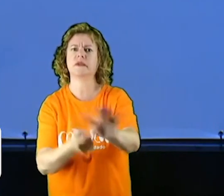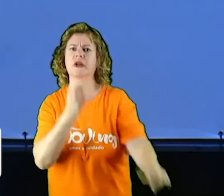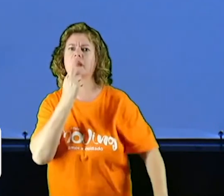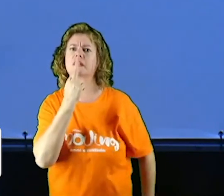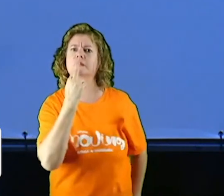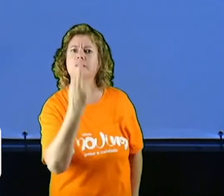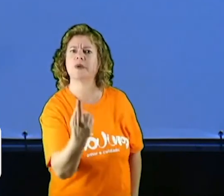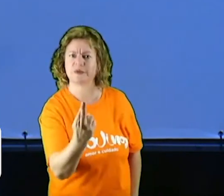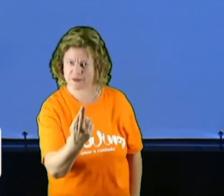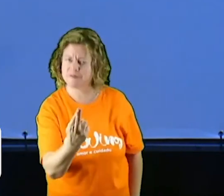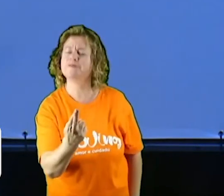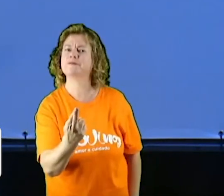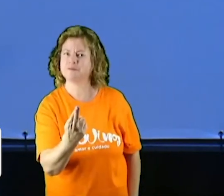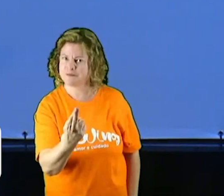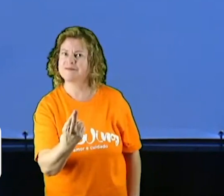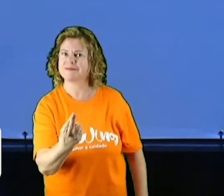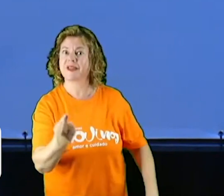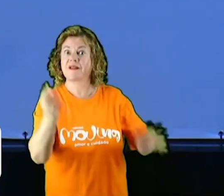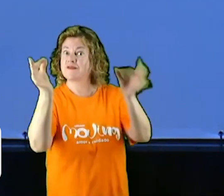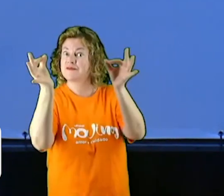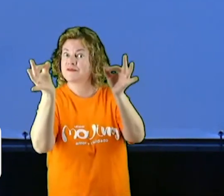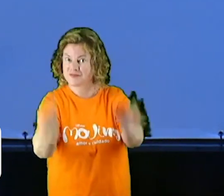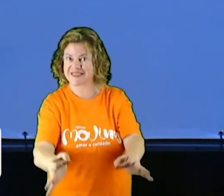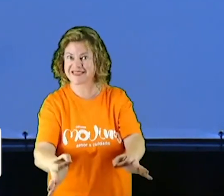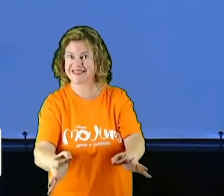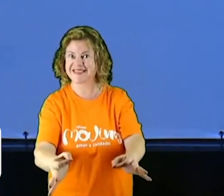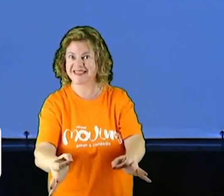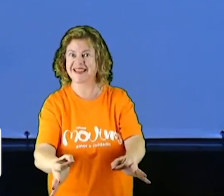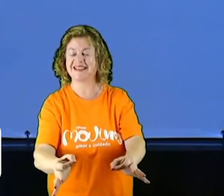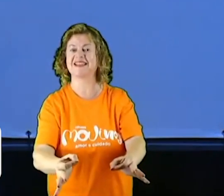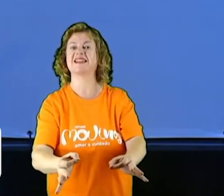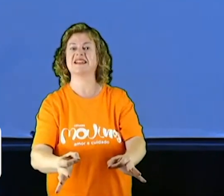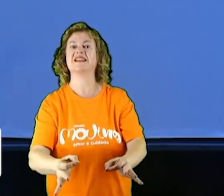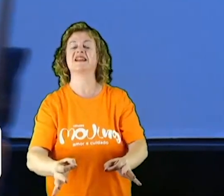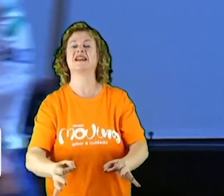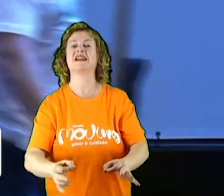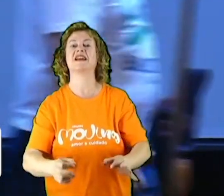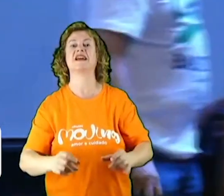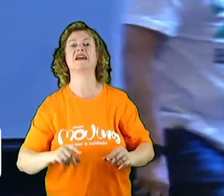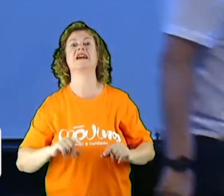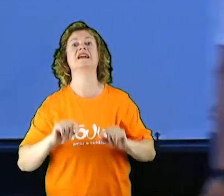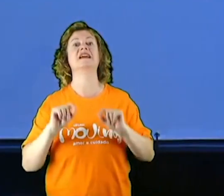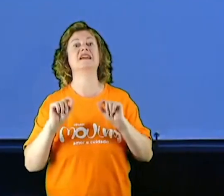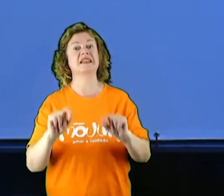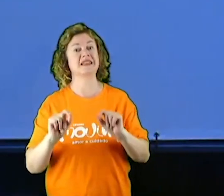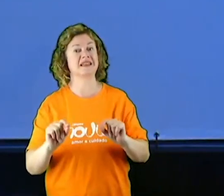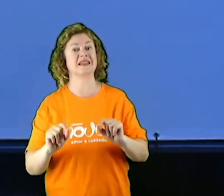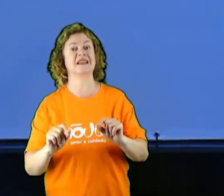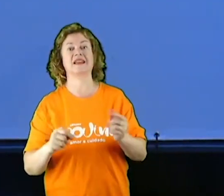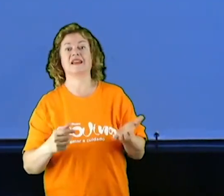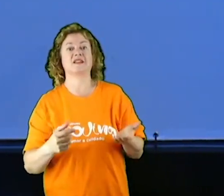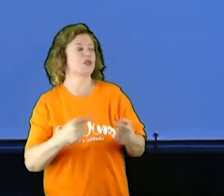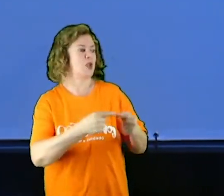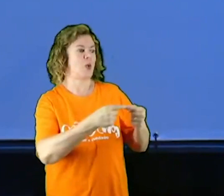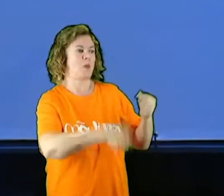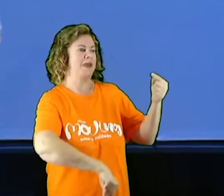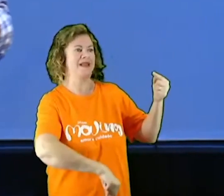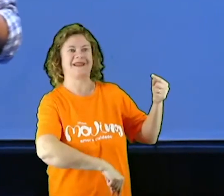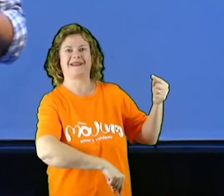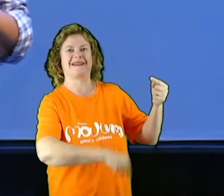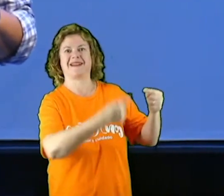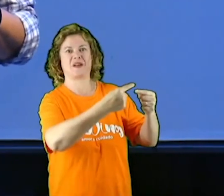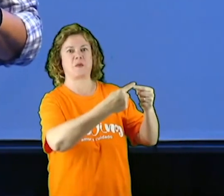respostas que são uma verdadeira violação das leis da natureza. Isso é impressionante.